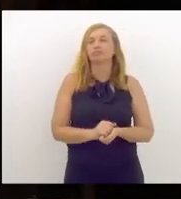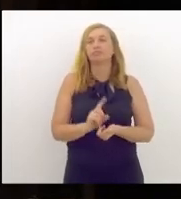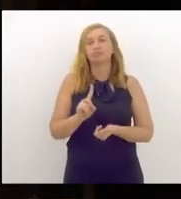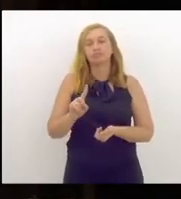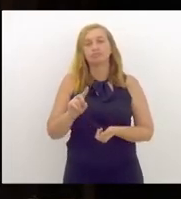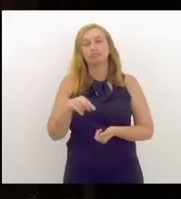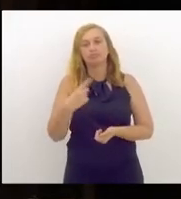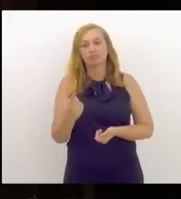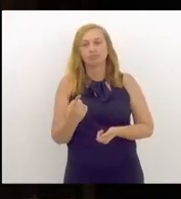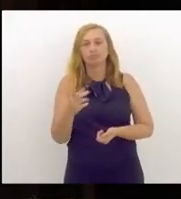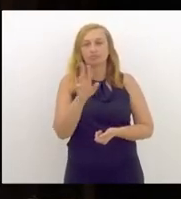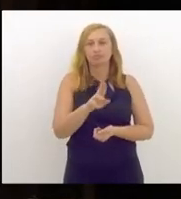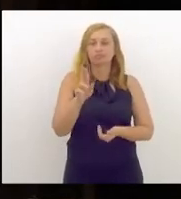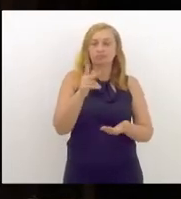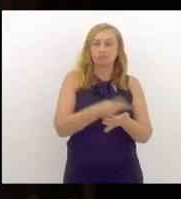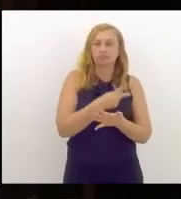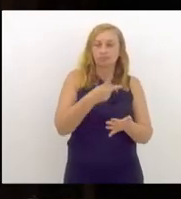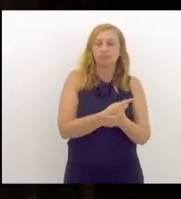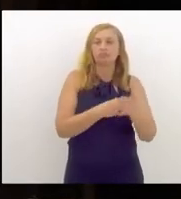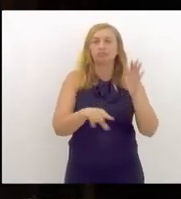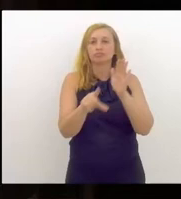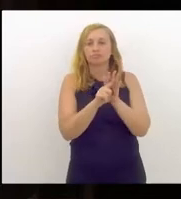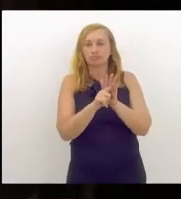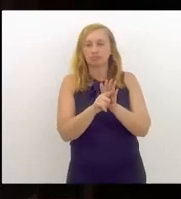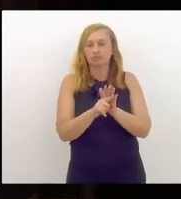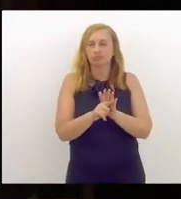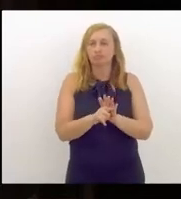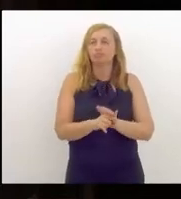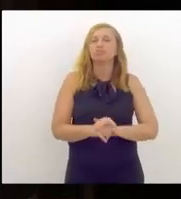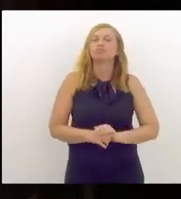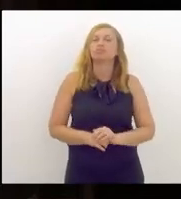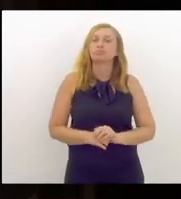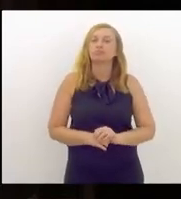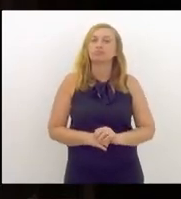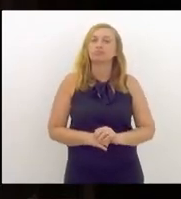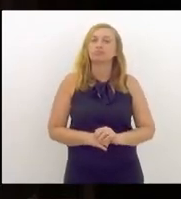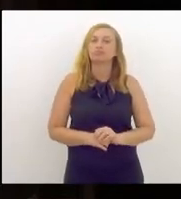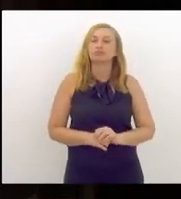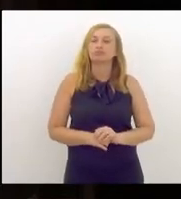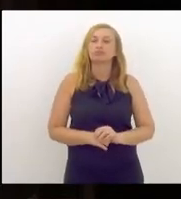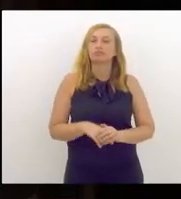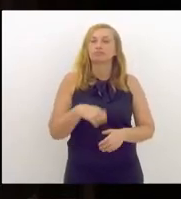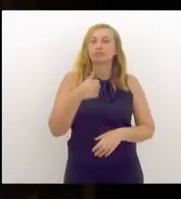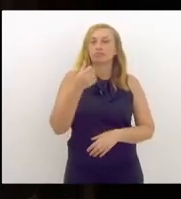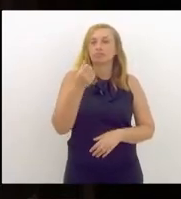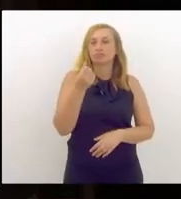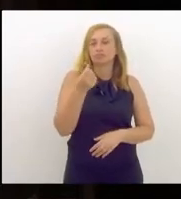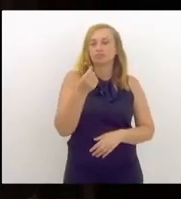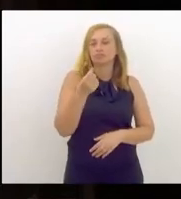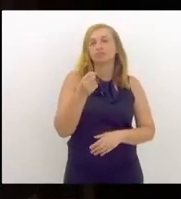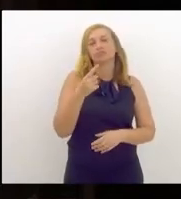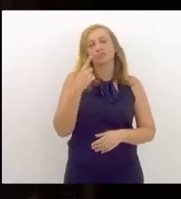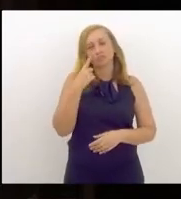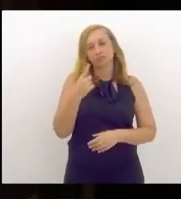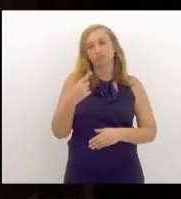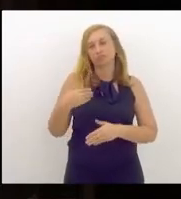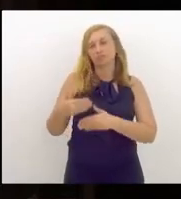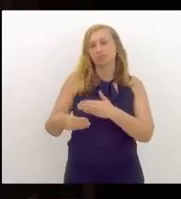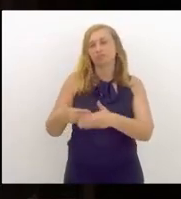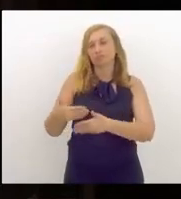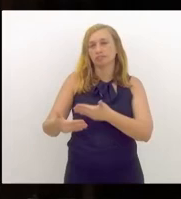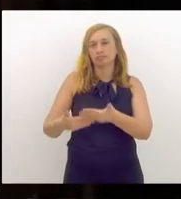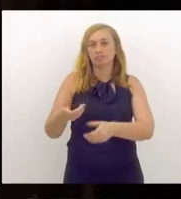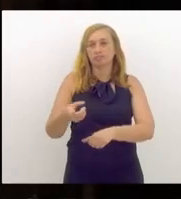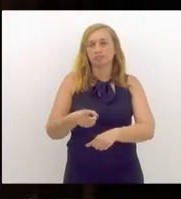mau uso da legislação nasceu uma legislação por causa disso quando você 1990 e a gente tem visto ao longo do tempo